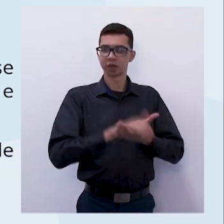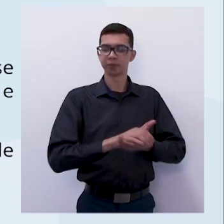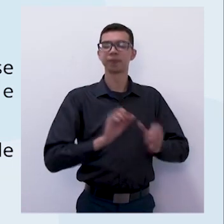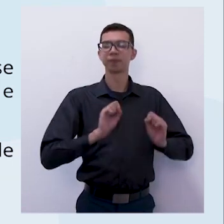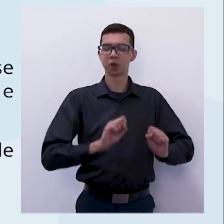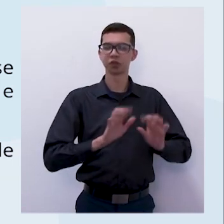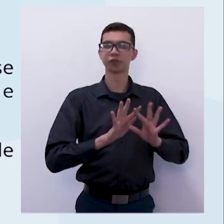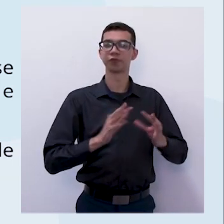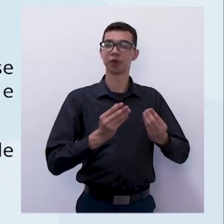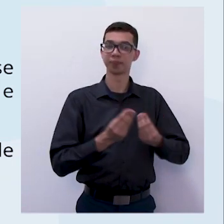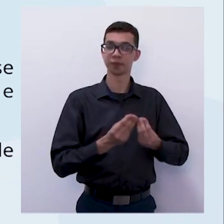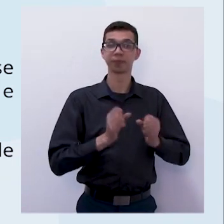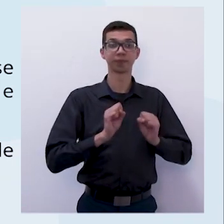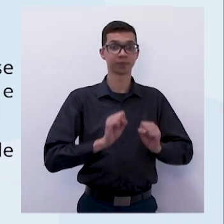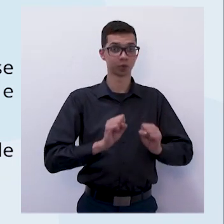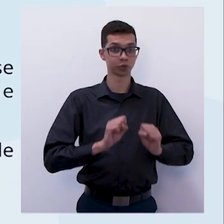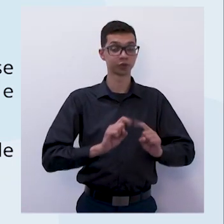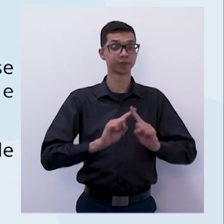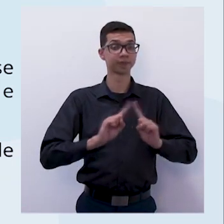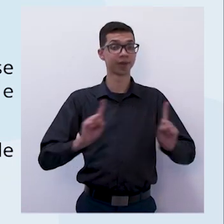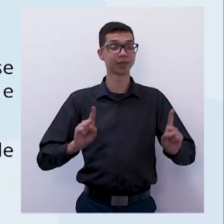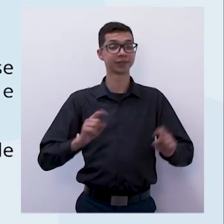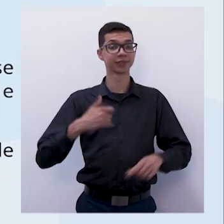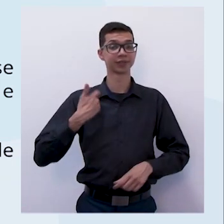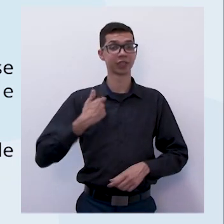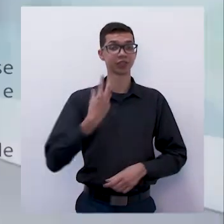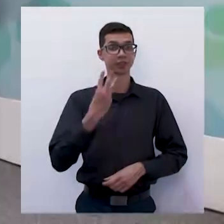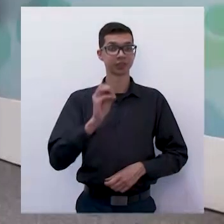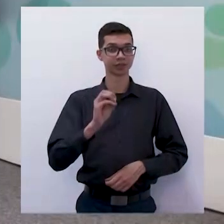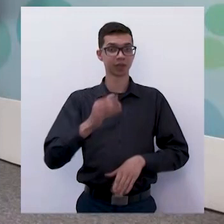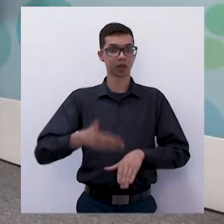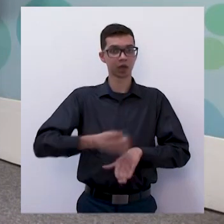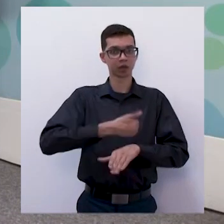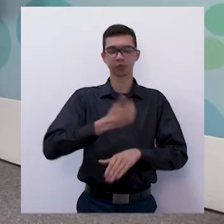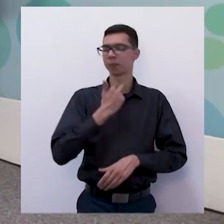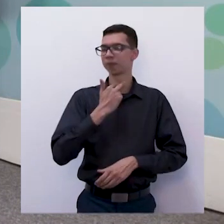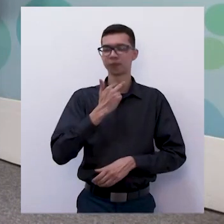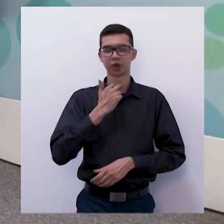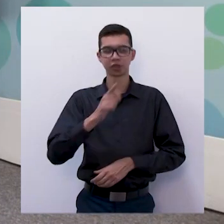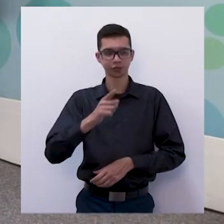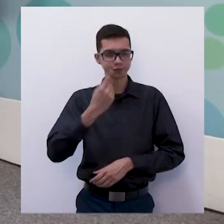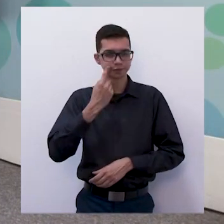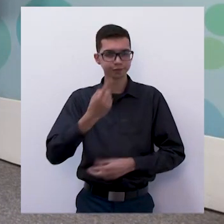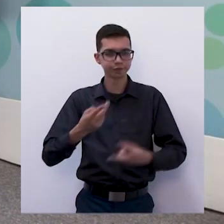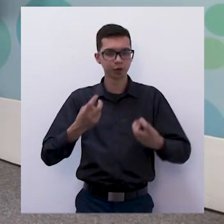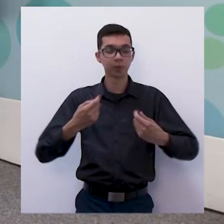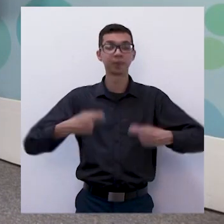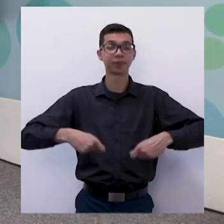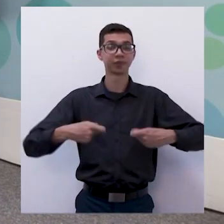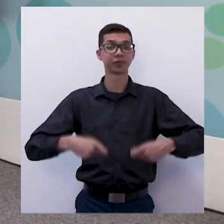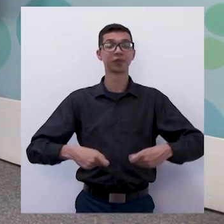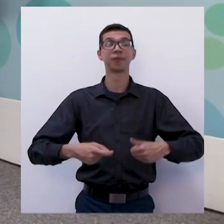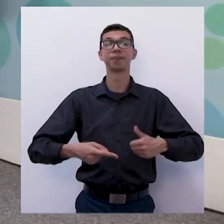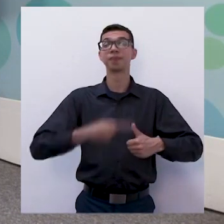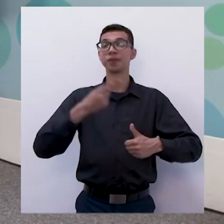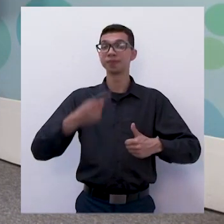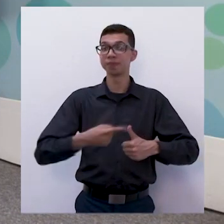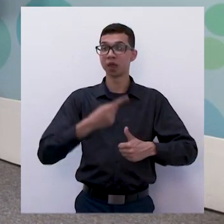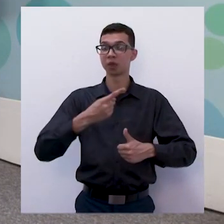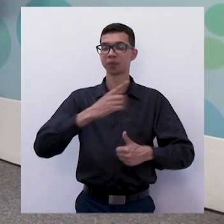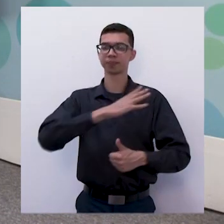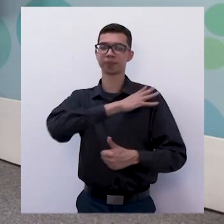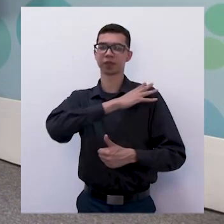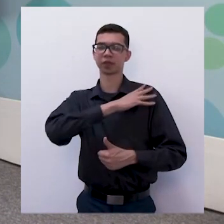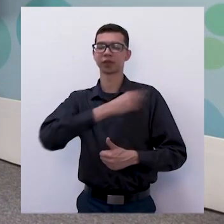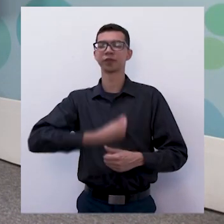constituir família. Veja que antes dos 30 não pode, porque primeiro você tem que passar pelo serviço militar, você tem que sobreviver às